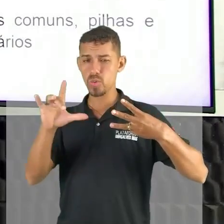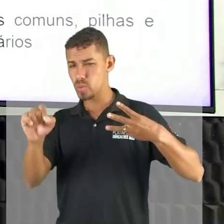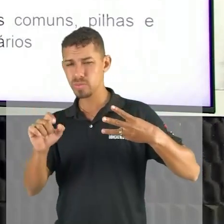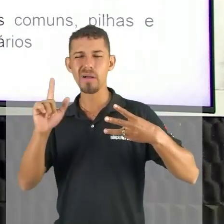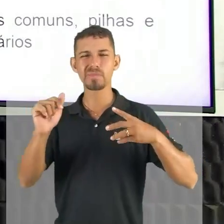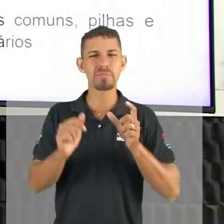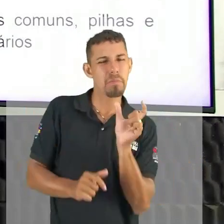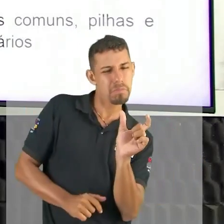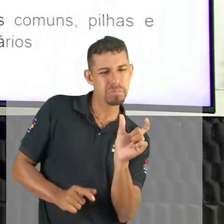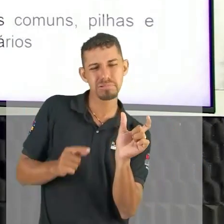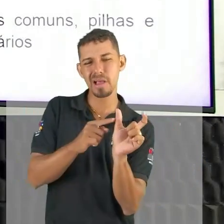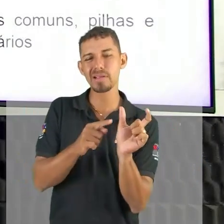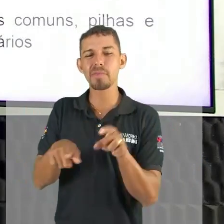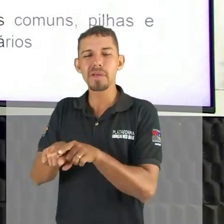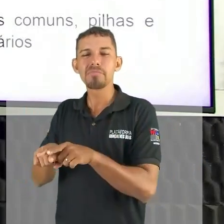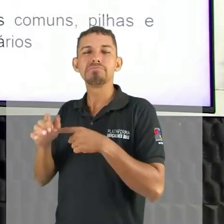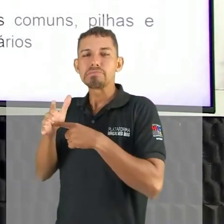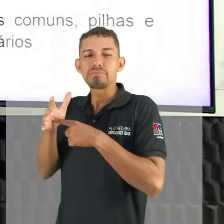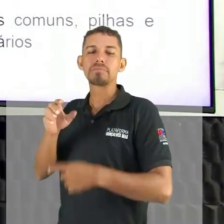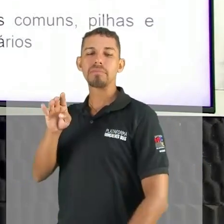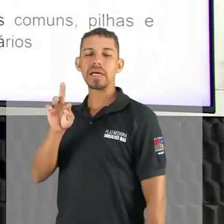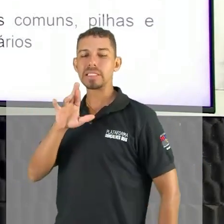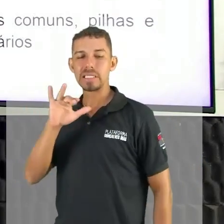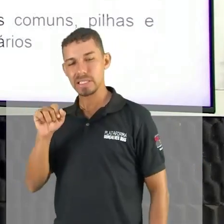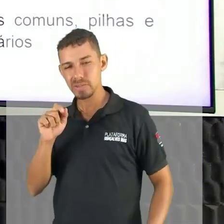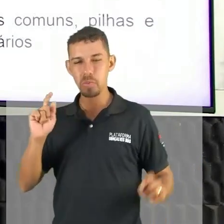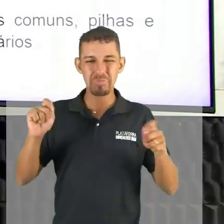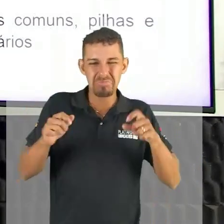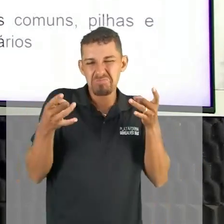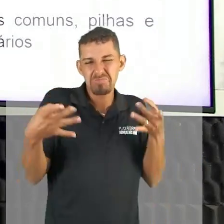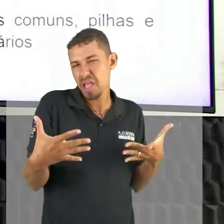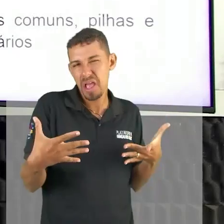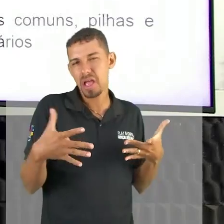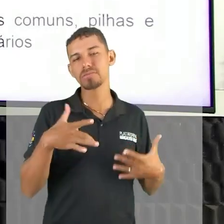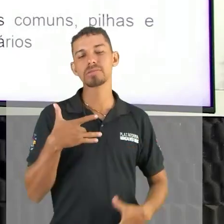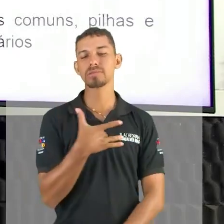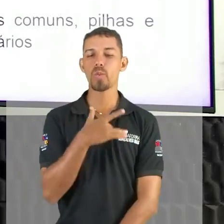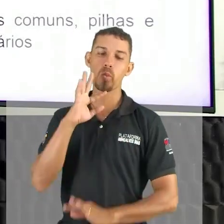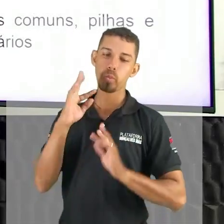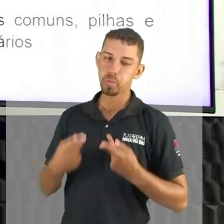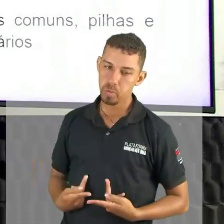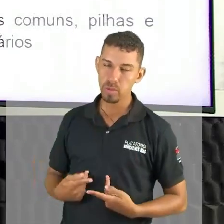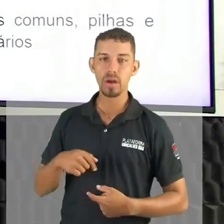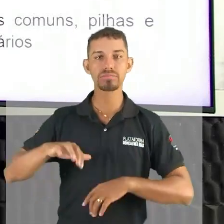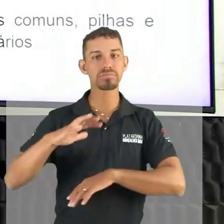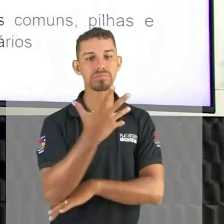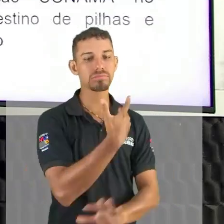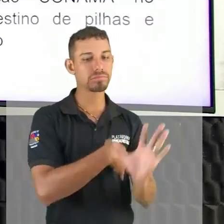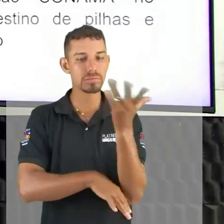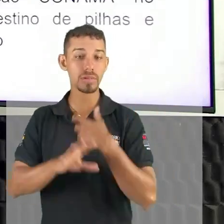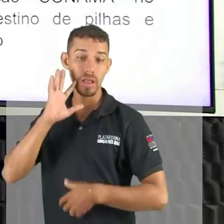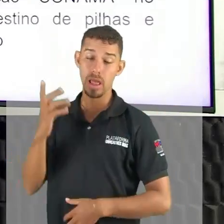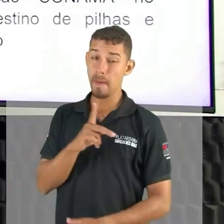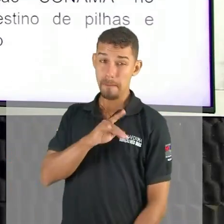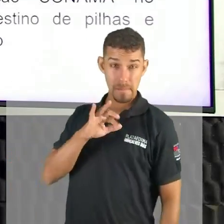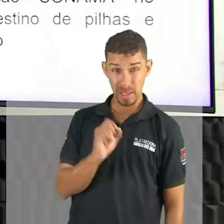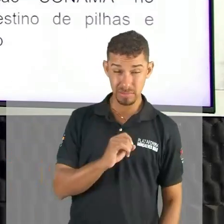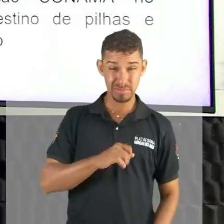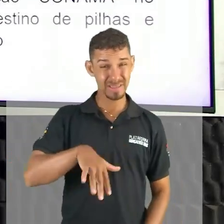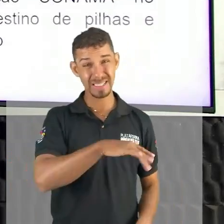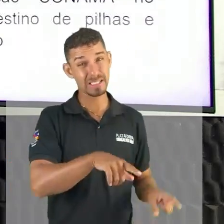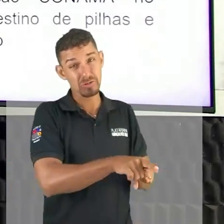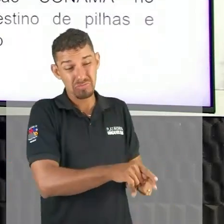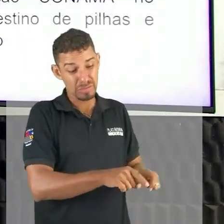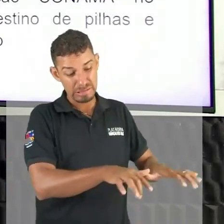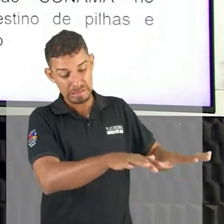perigosos à saúde humana e ao meio ambiente. Quando descartados em lixos comuns, pilhas e baterias vão parar em aterros sanitários